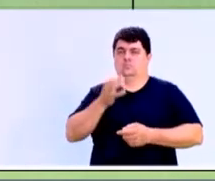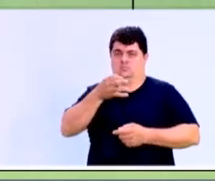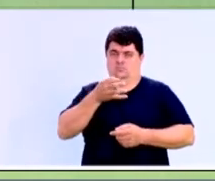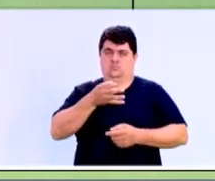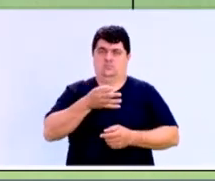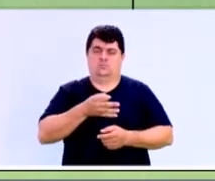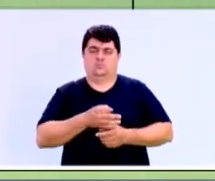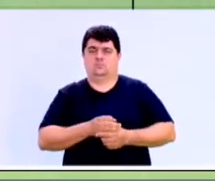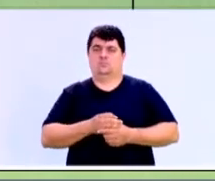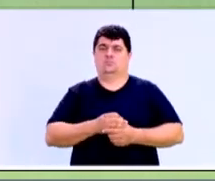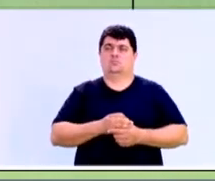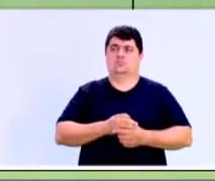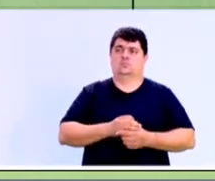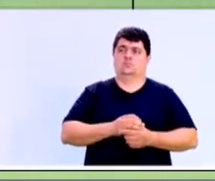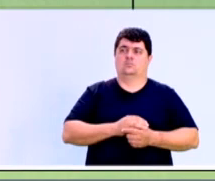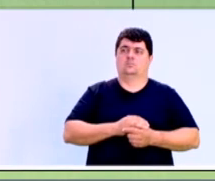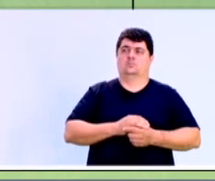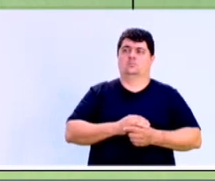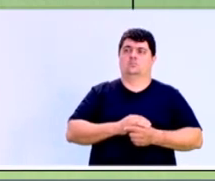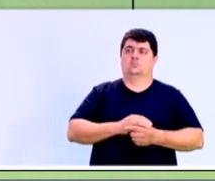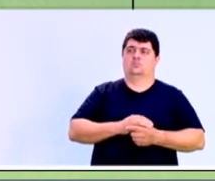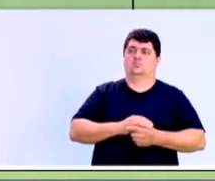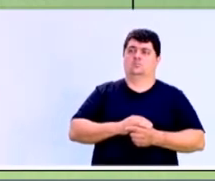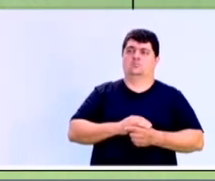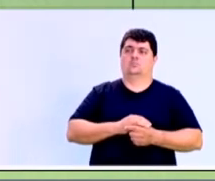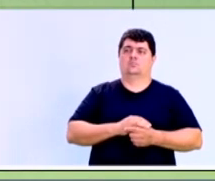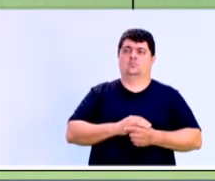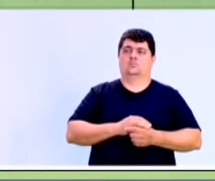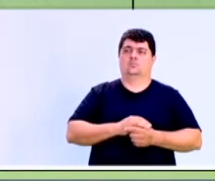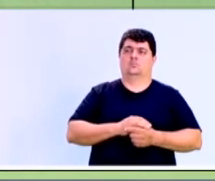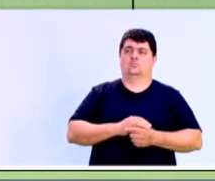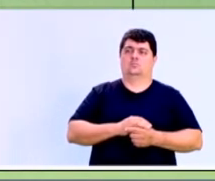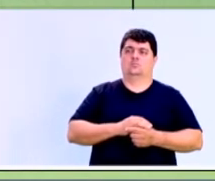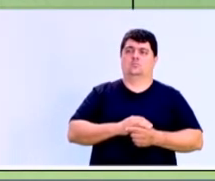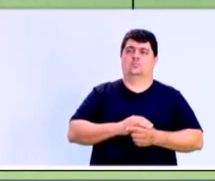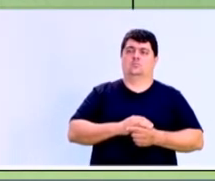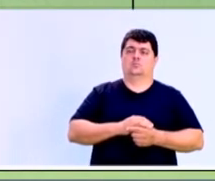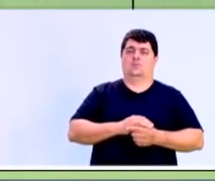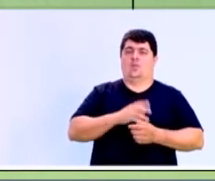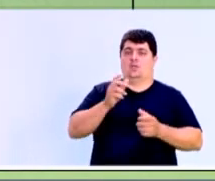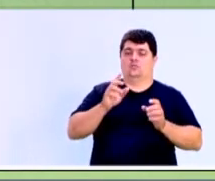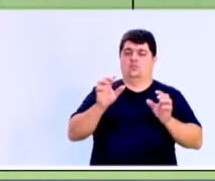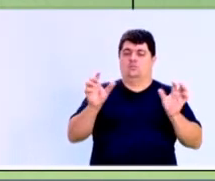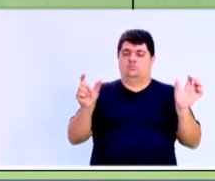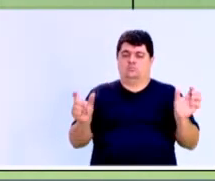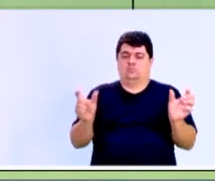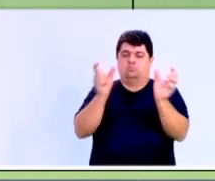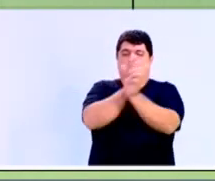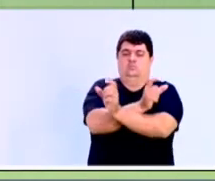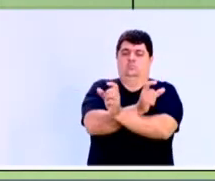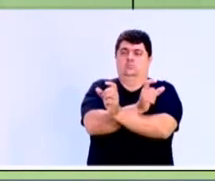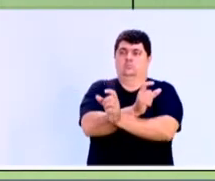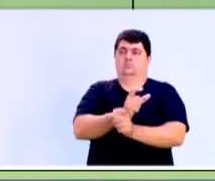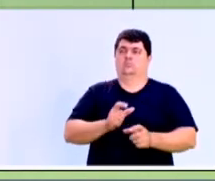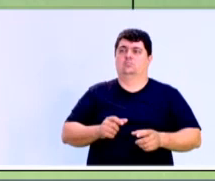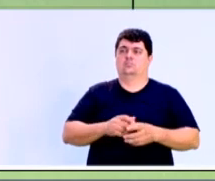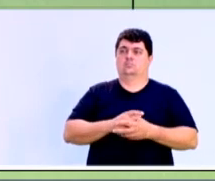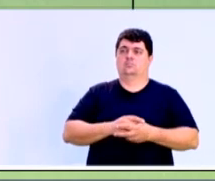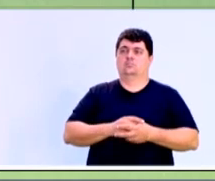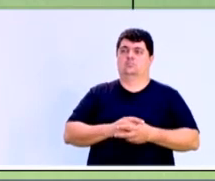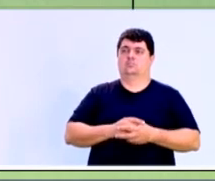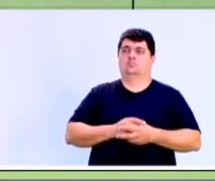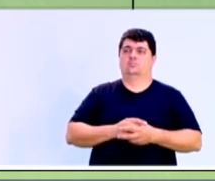Isso. Qual é o meu... É o contrário, professor. É Ativo o contrário. circulante operacional menos passivo circulante operacional. Podia ter mudado só a letra, né?